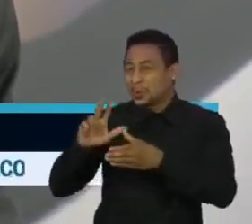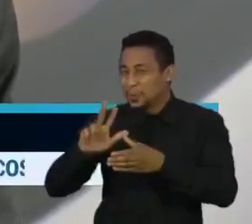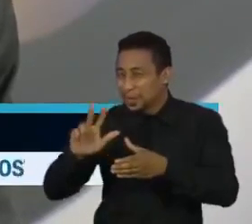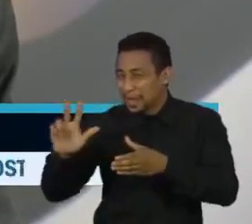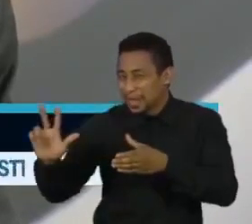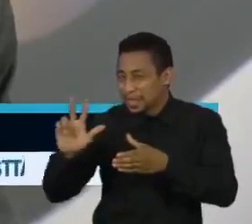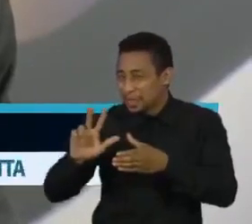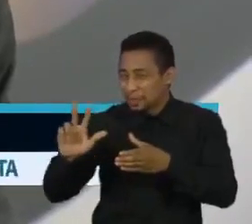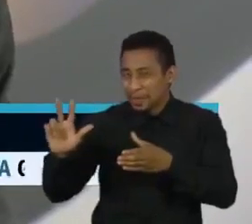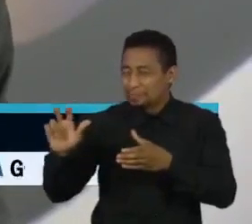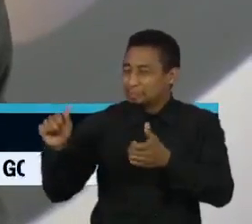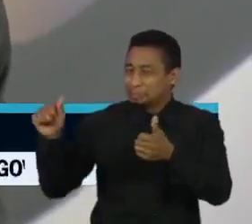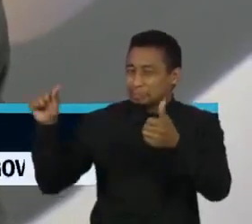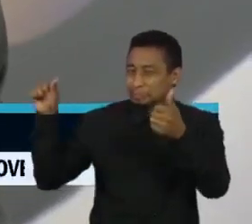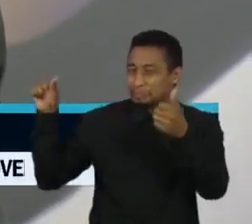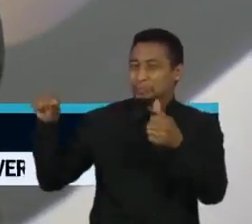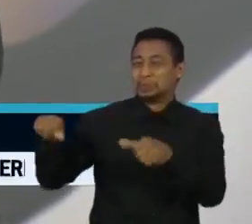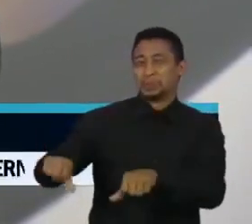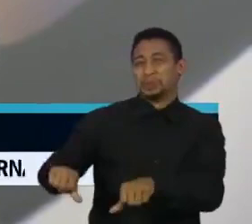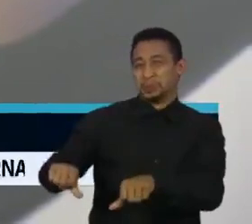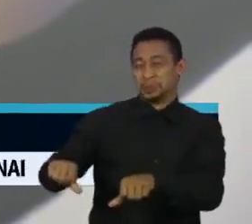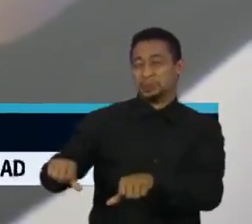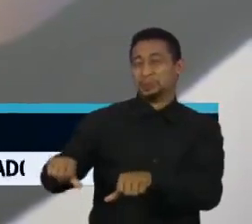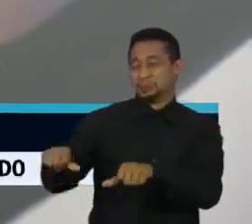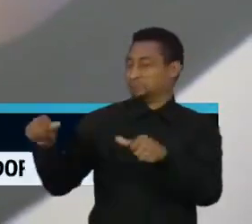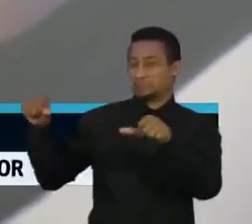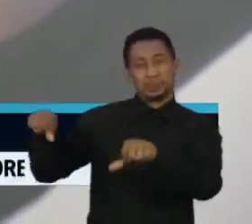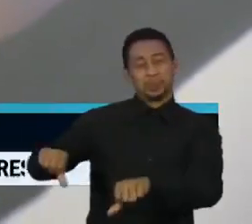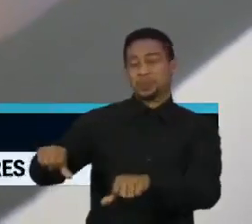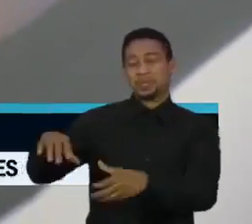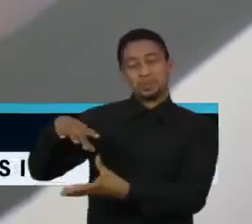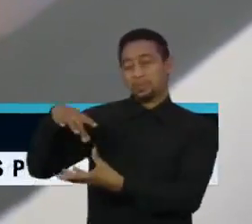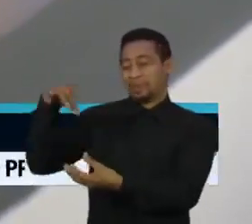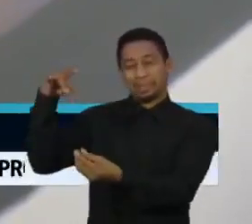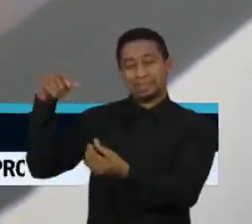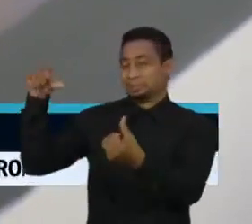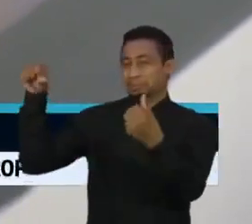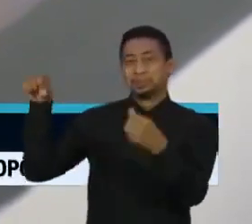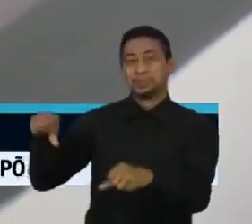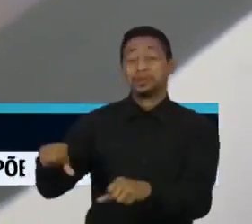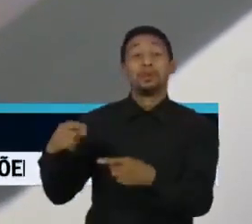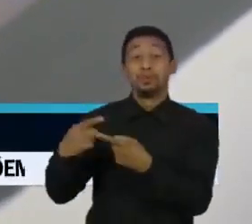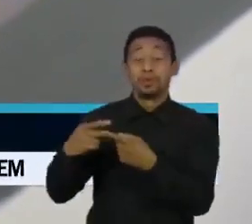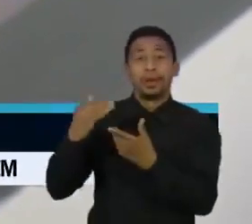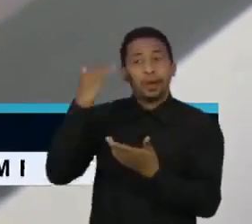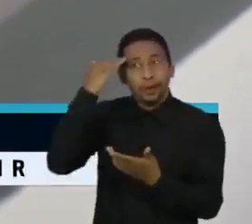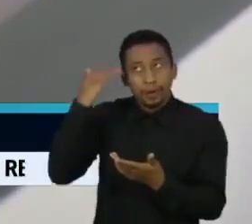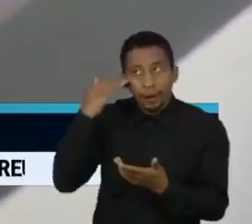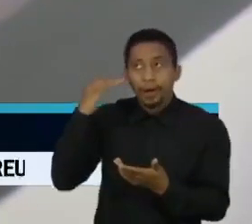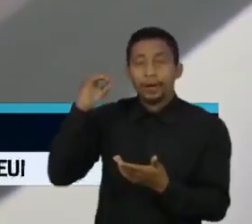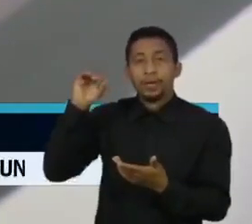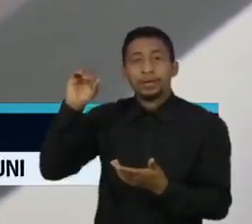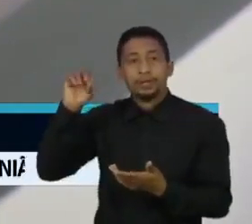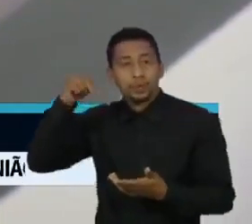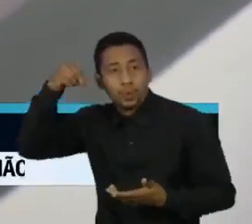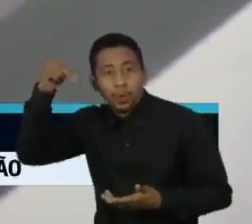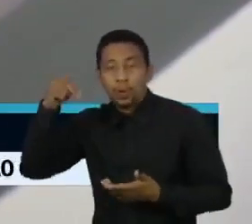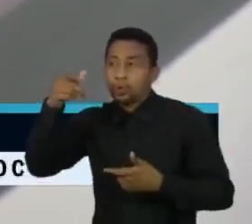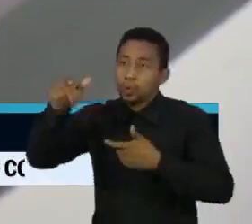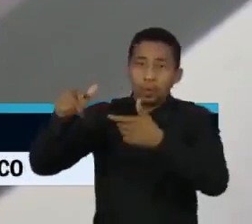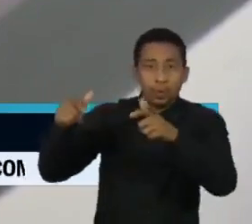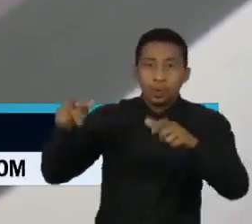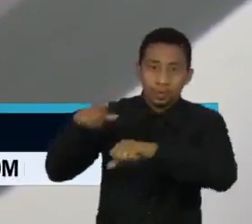aparece como pior porque dos países que você citou a provavelmente ele tem a a